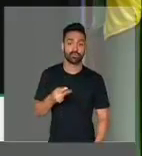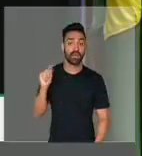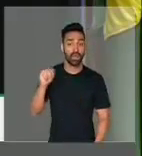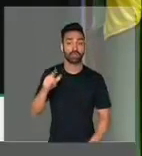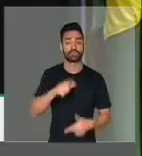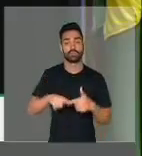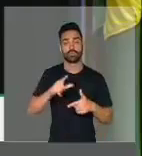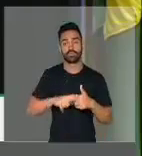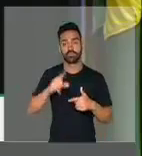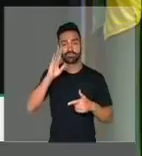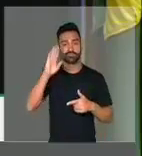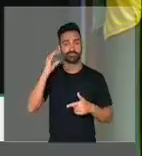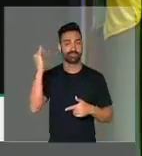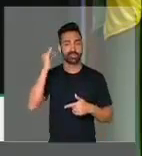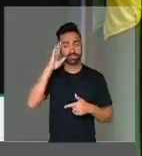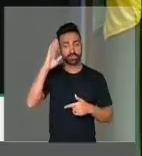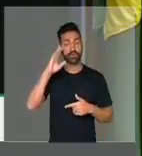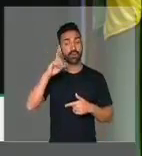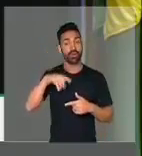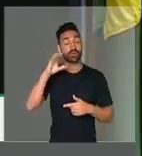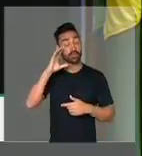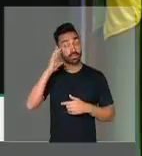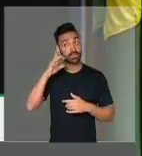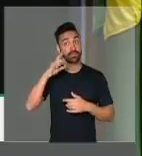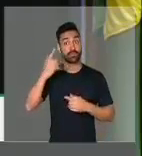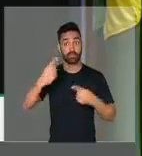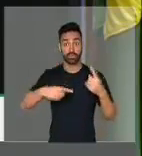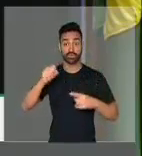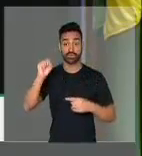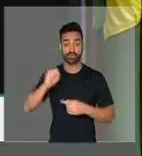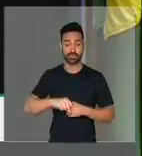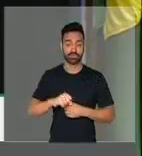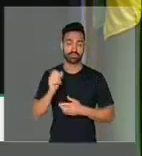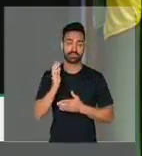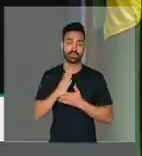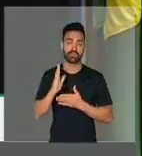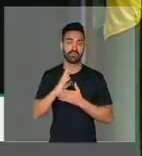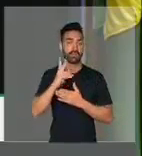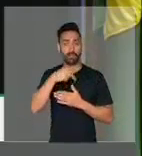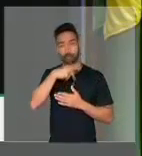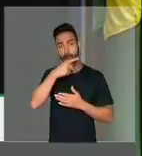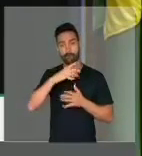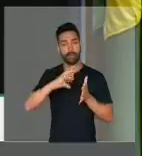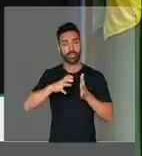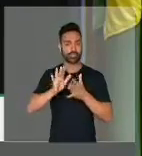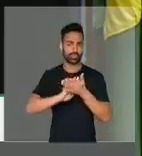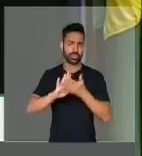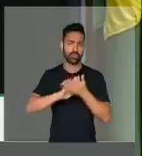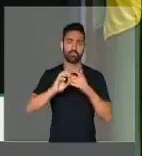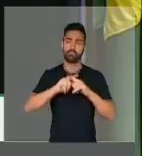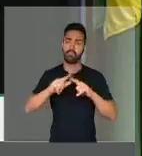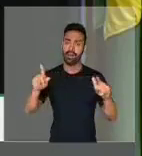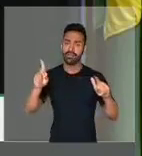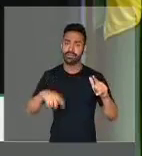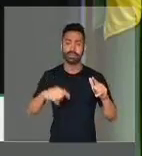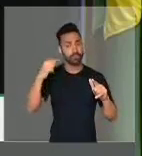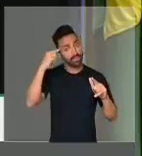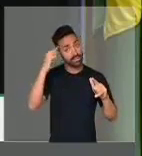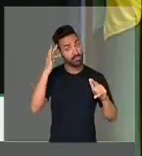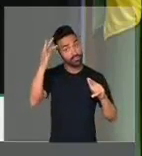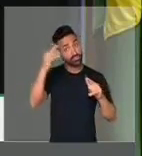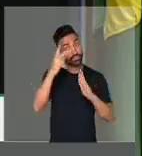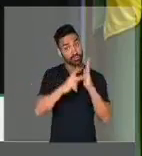questão fundamental. Então essa é uma decisão política, sim, não no sentido político partidário, mas são políticas no sentido de um projeto de nação, de